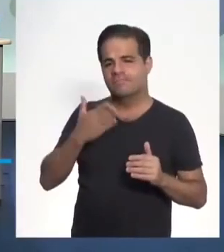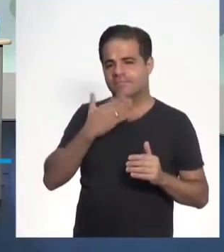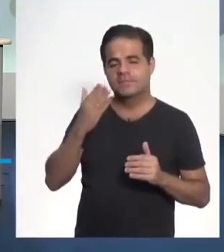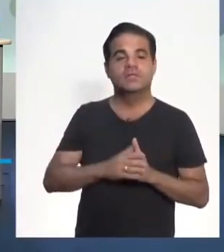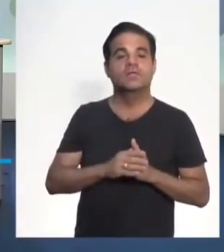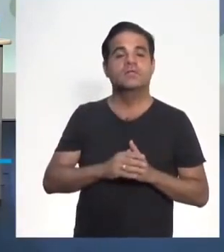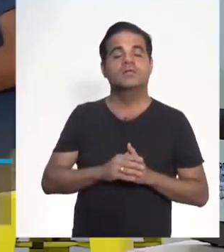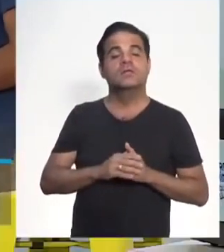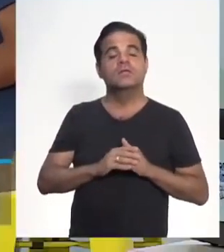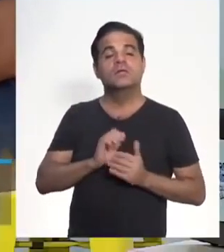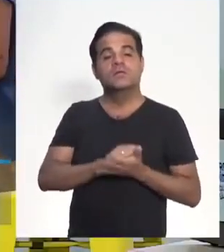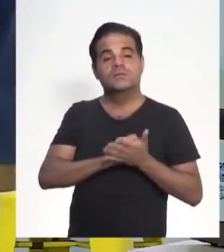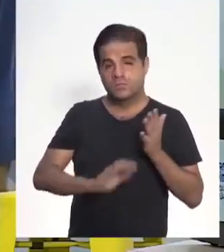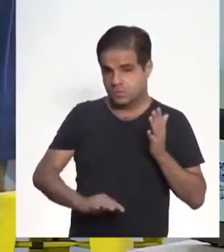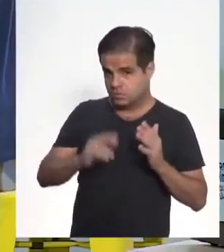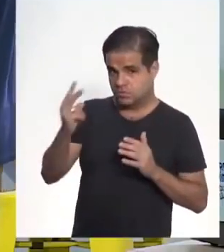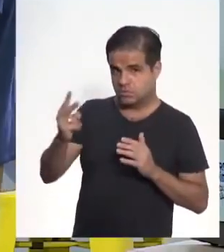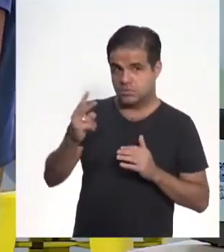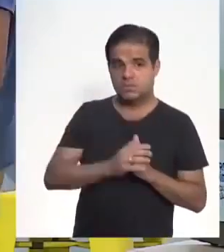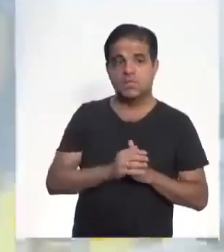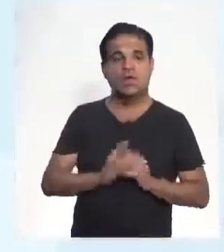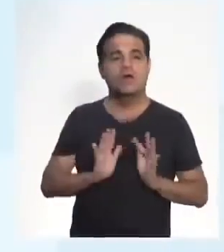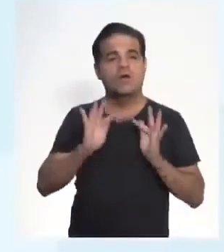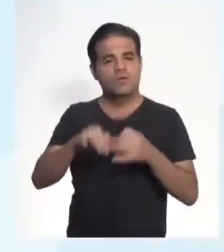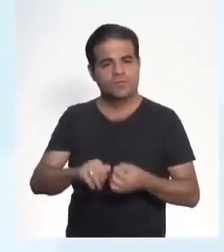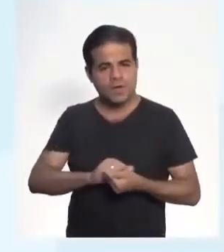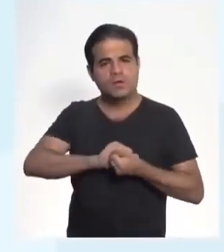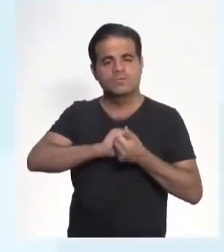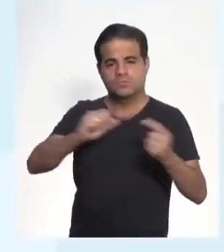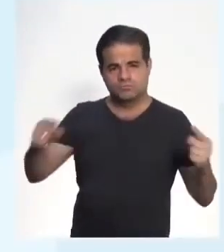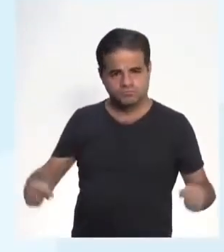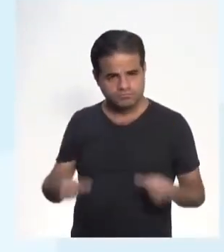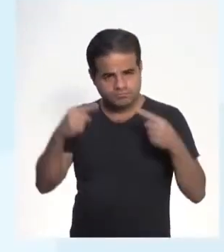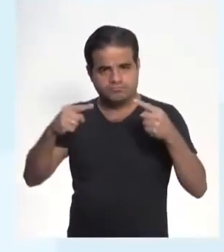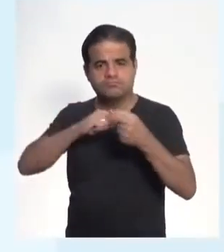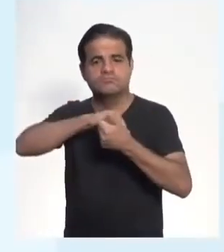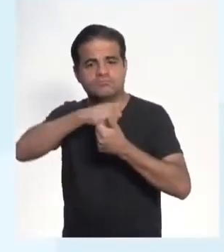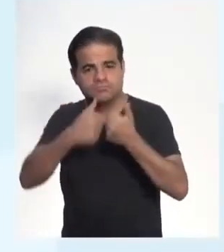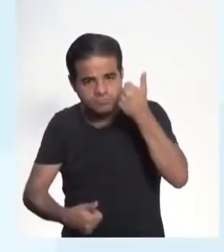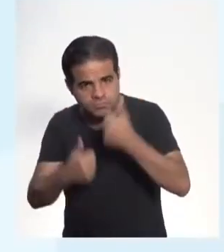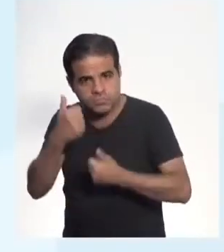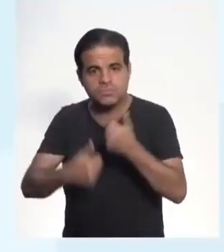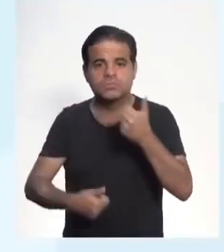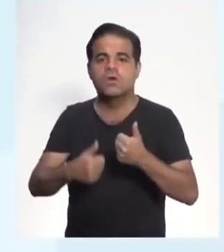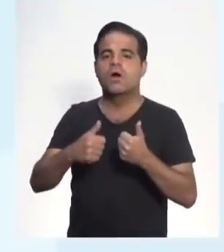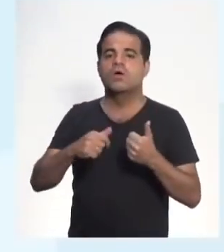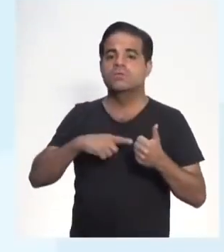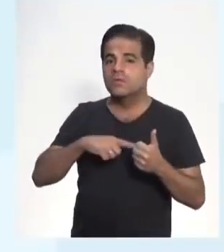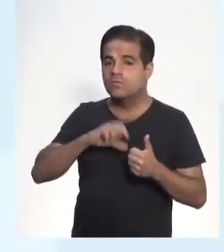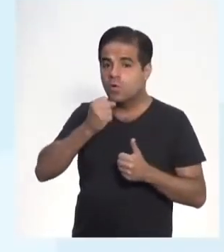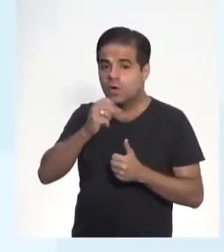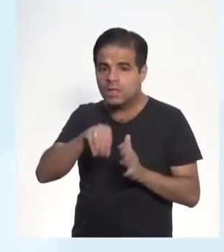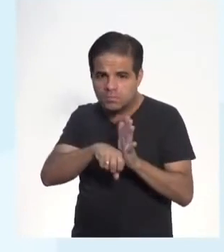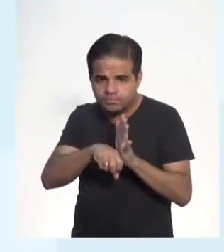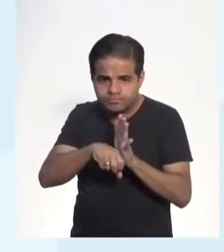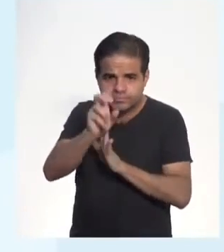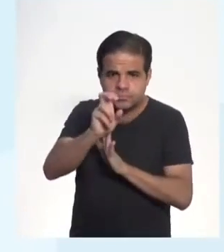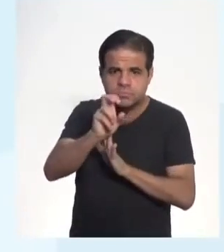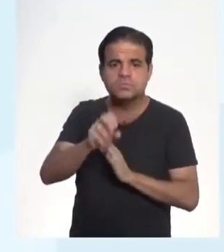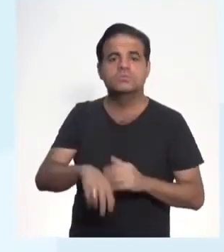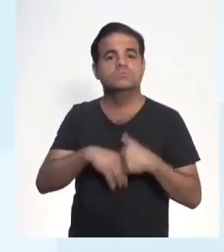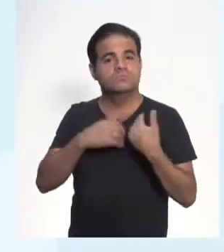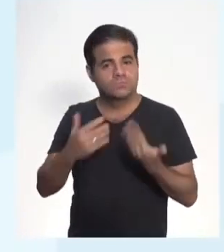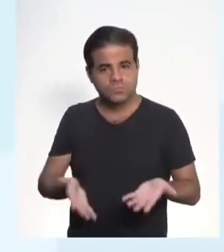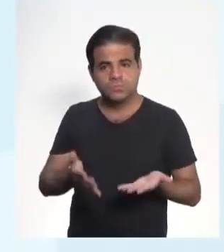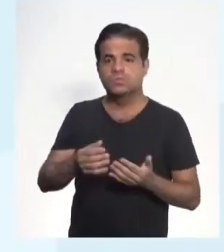Ao final de um campeonato de futebol, segundo o levantamento dos organizadores, foram marcados 80 gols. Okay? Sendo que